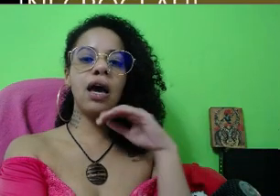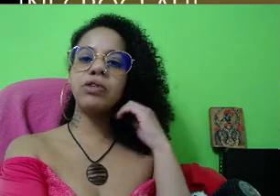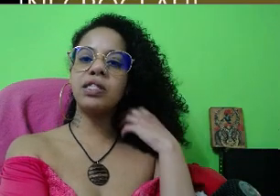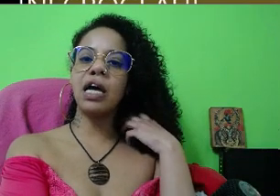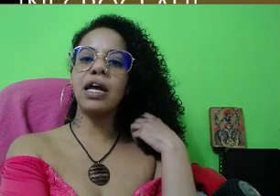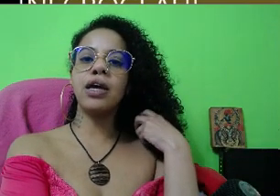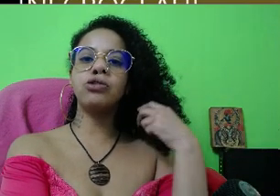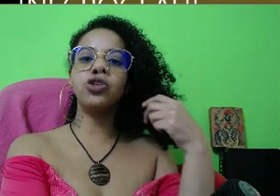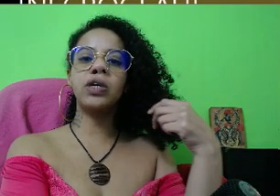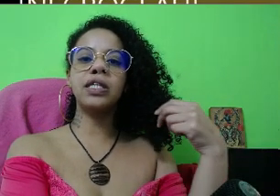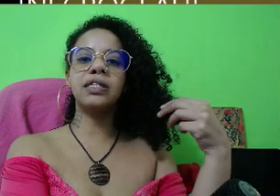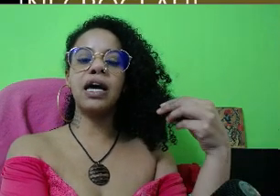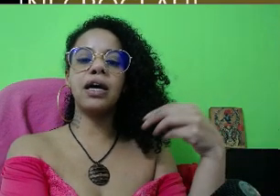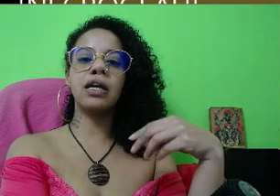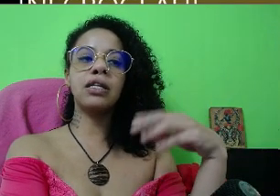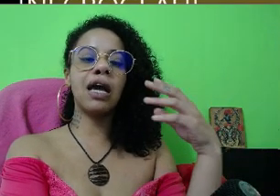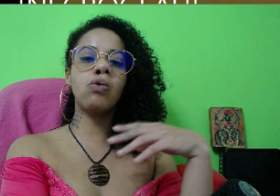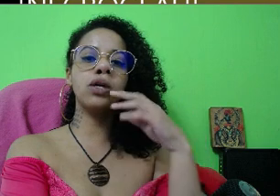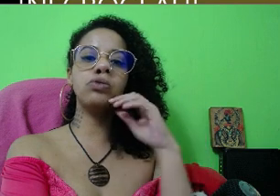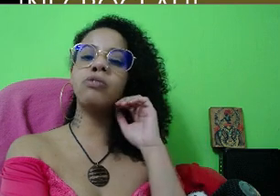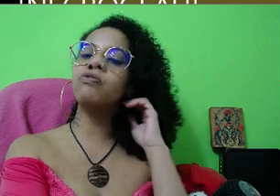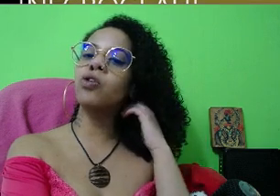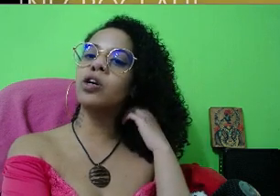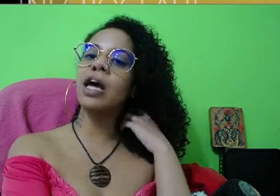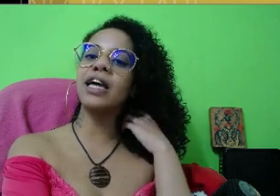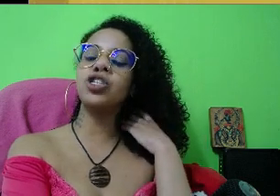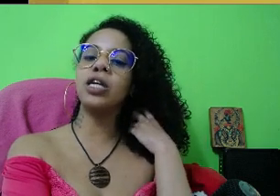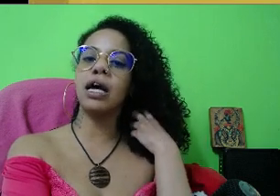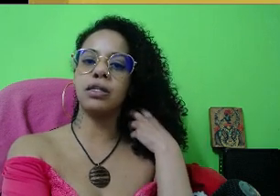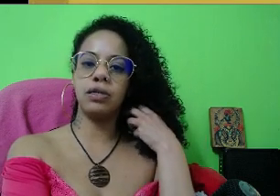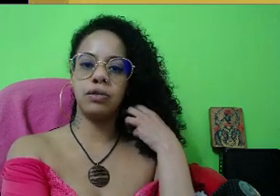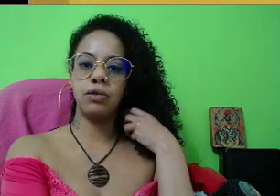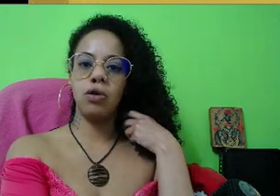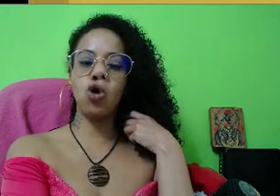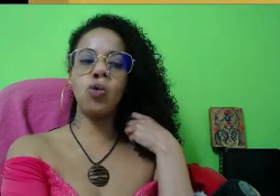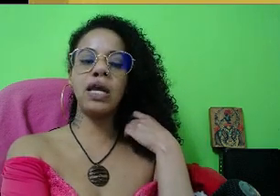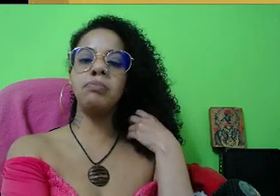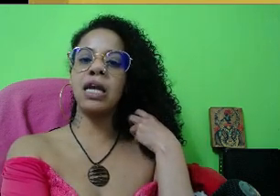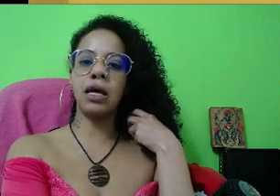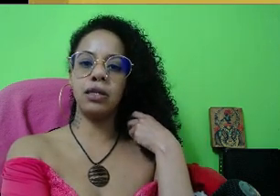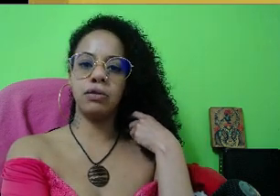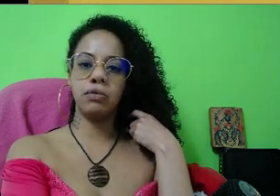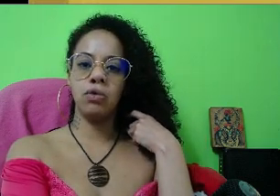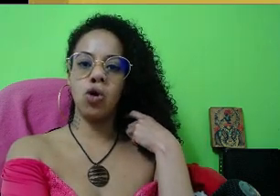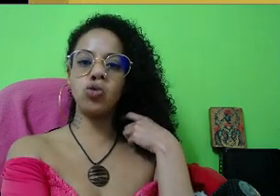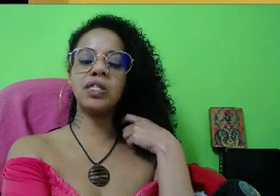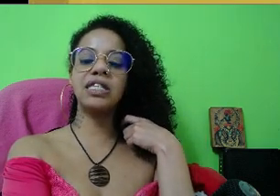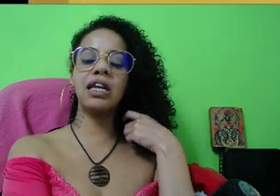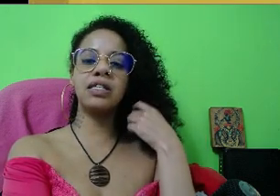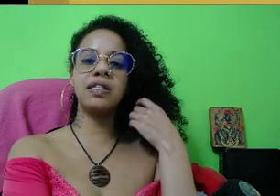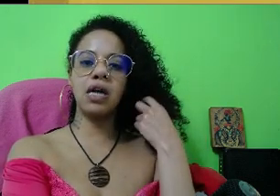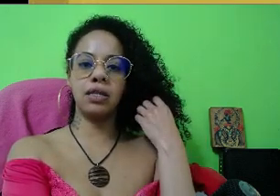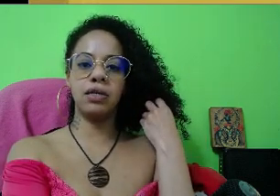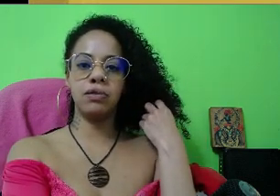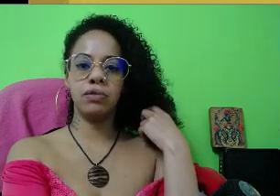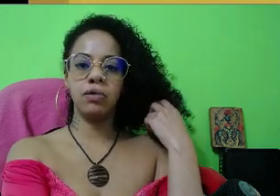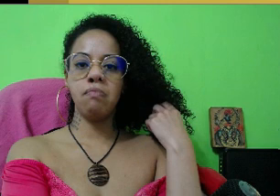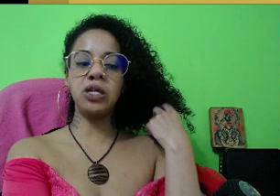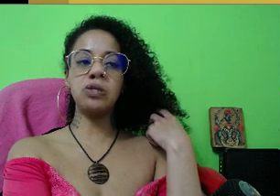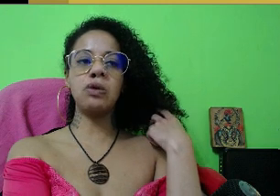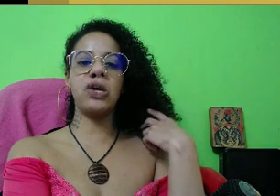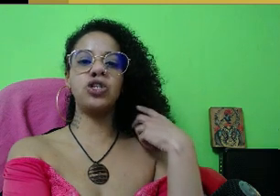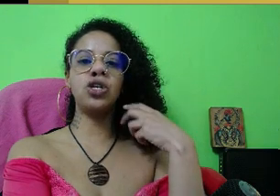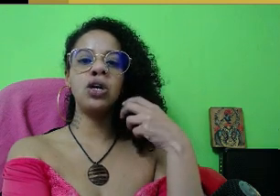eu estarei onde eu quiser até quando eu for retirada ou eliminada ou silenciada